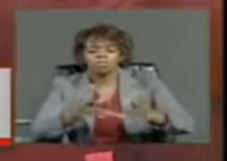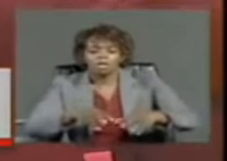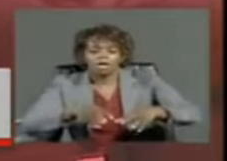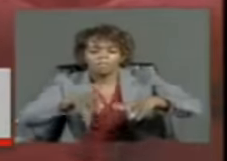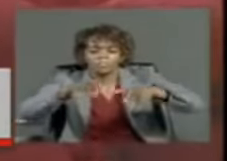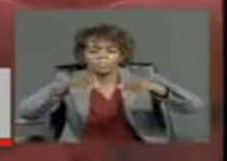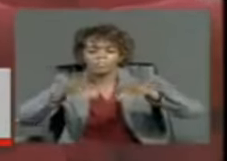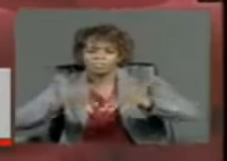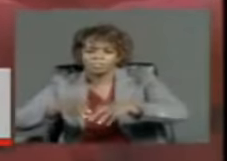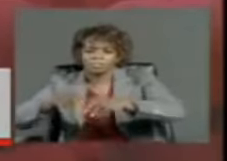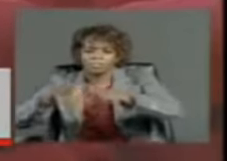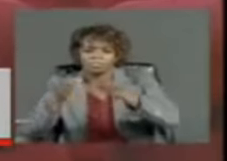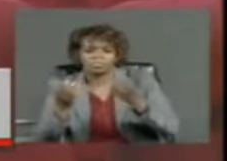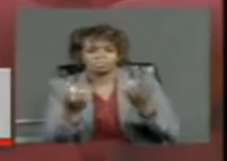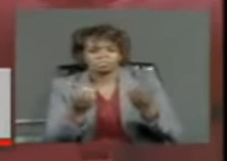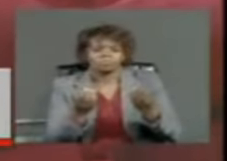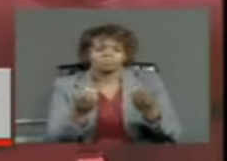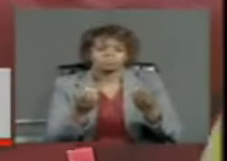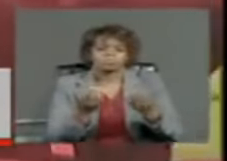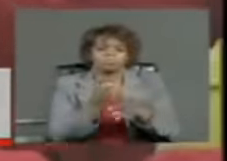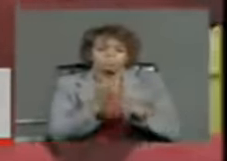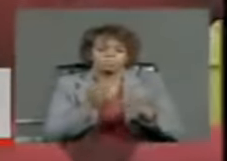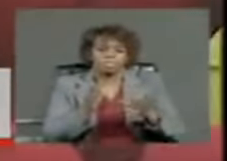Porque o meu pai continuava a ser preso político.